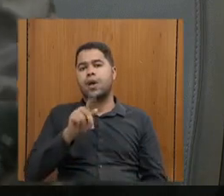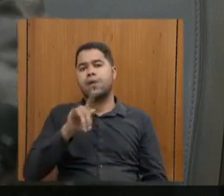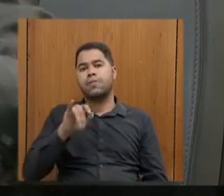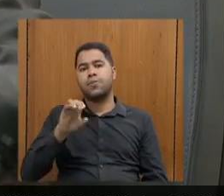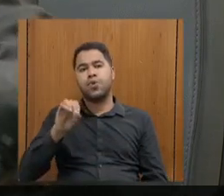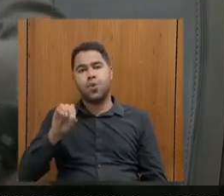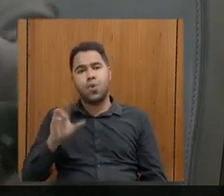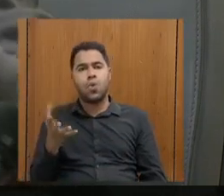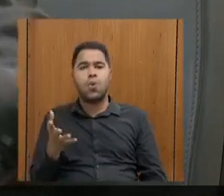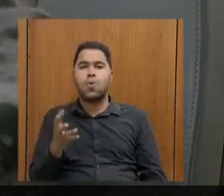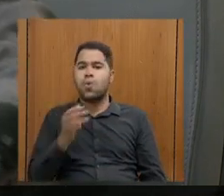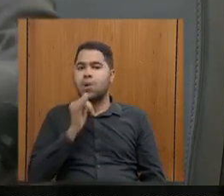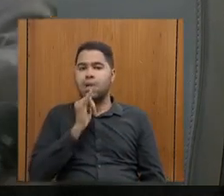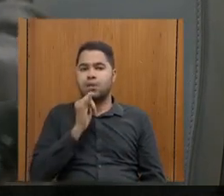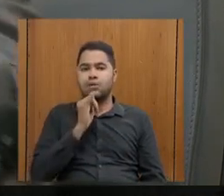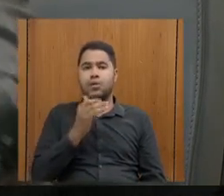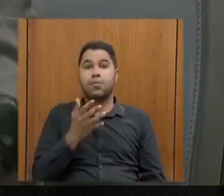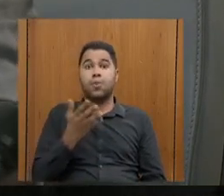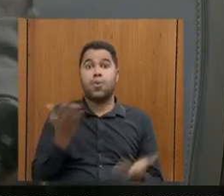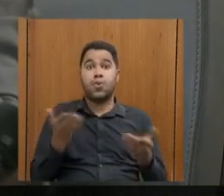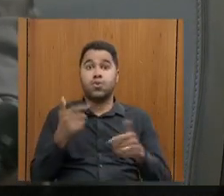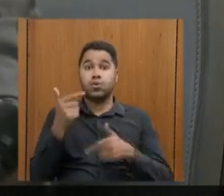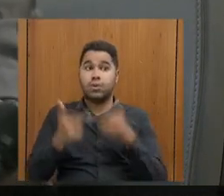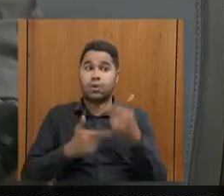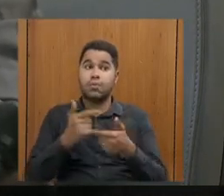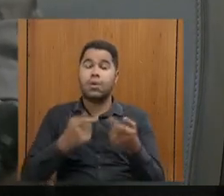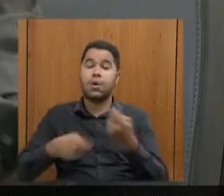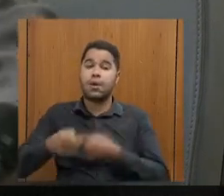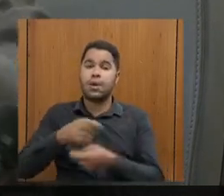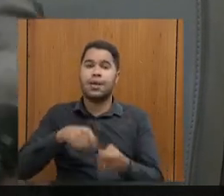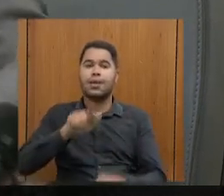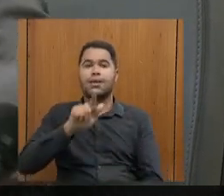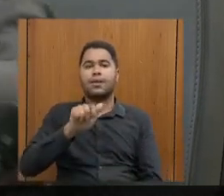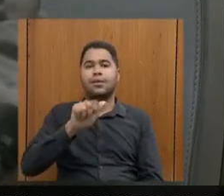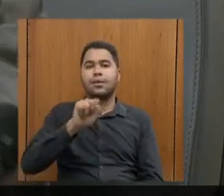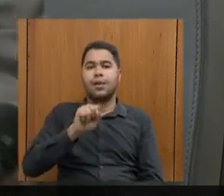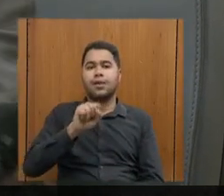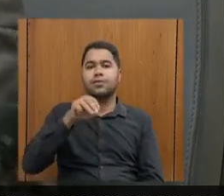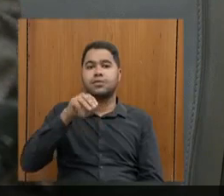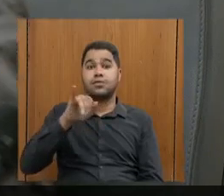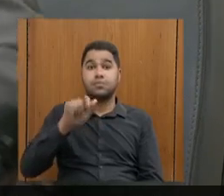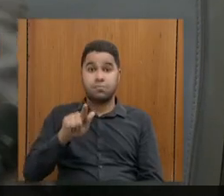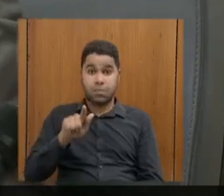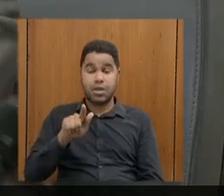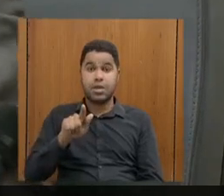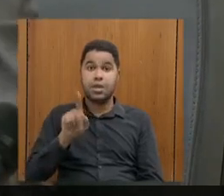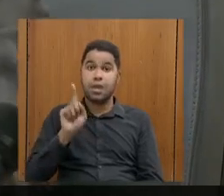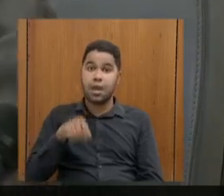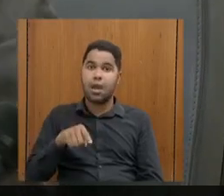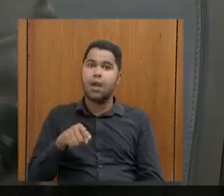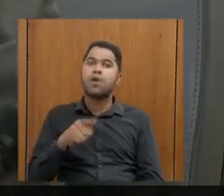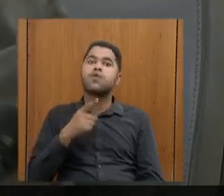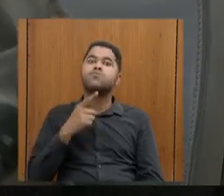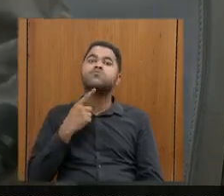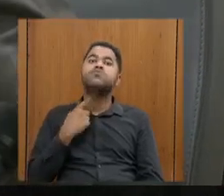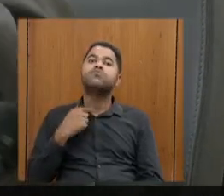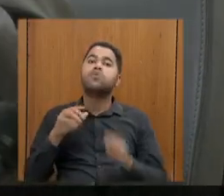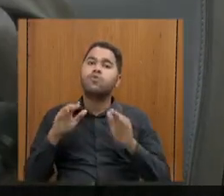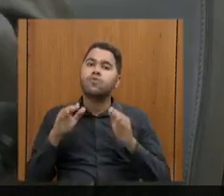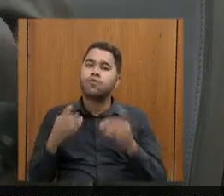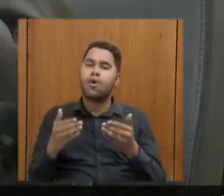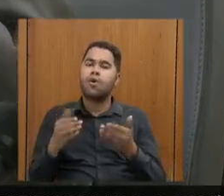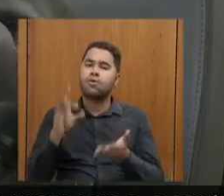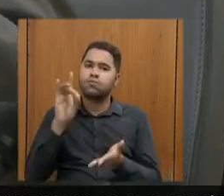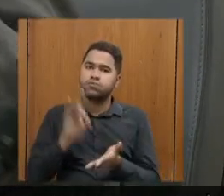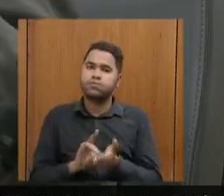gasmig hoje a gente está trabalhando no plano de negócios da gasmig e um plano de negócio que efetivamente tenha essa ambição né